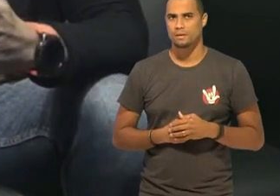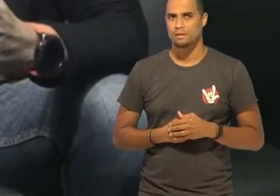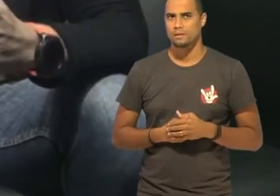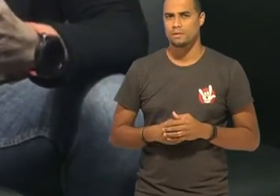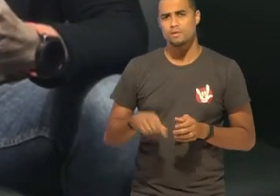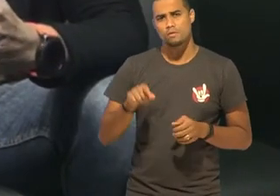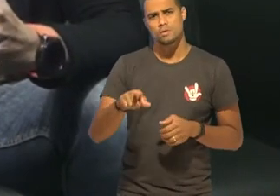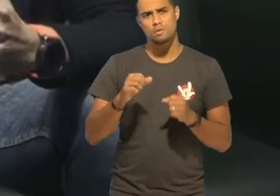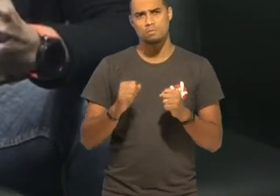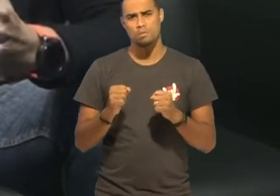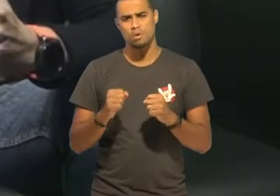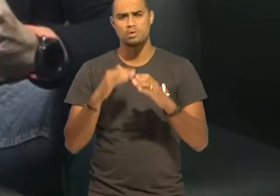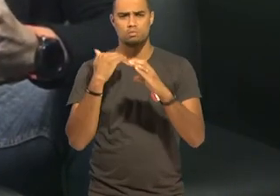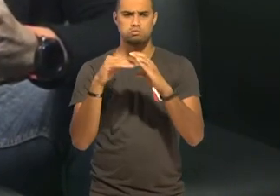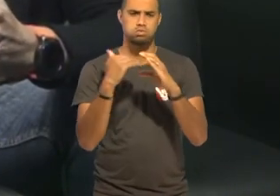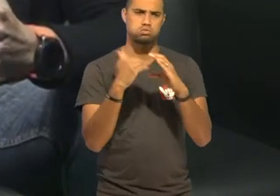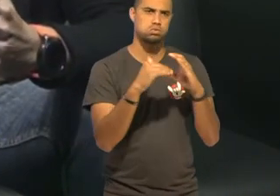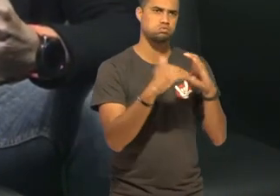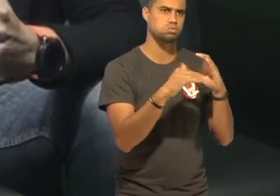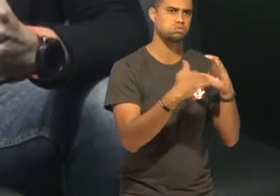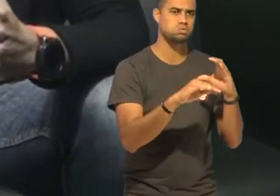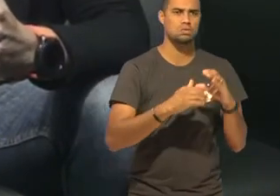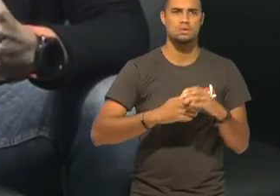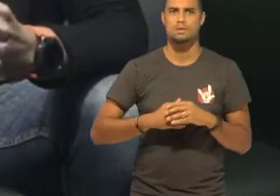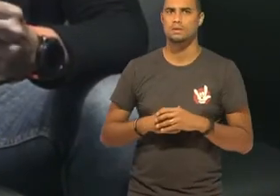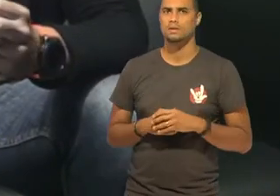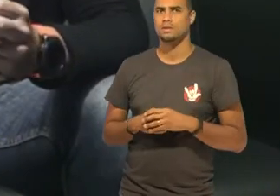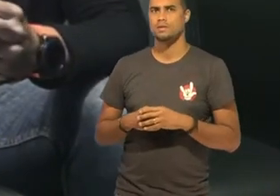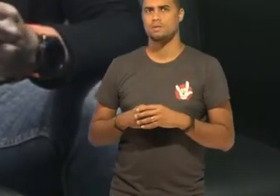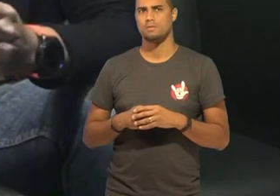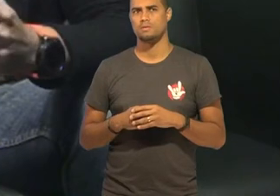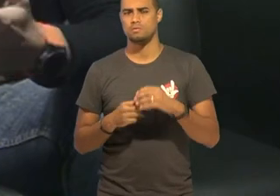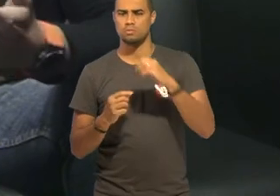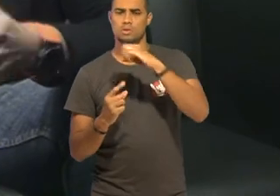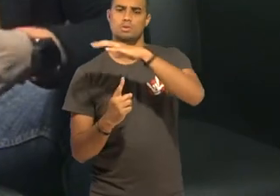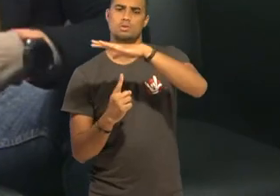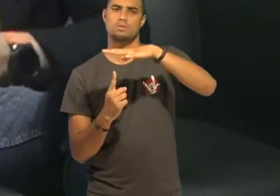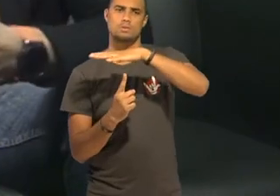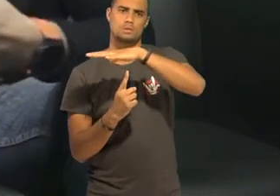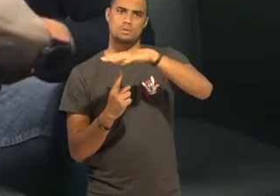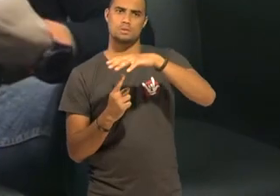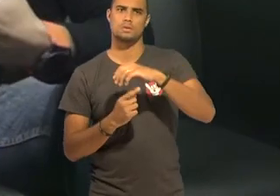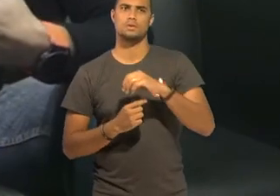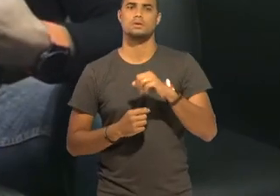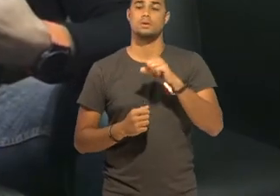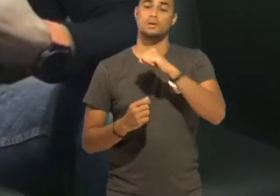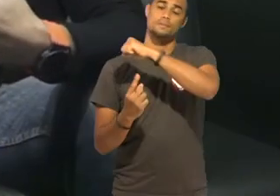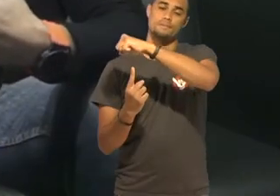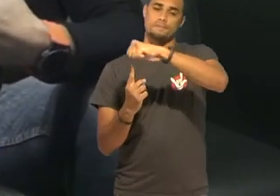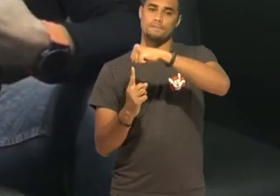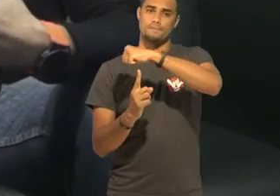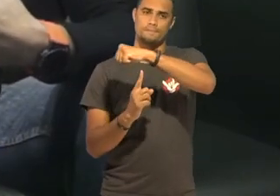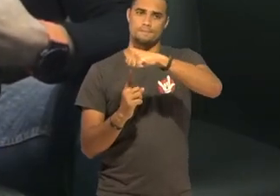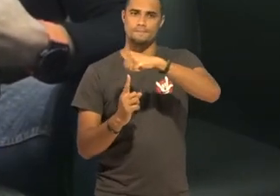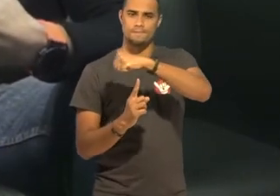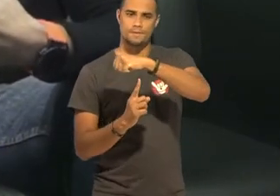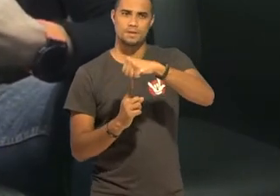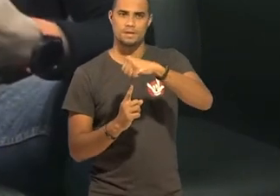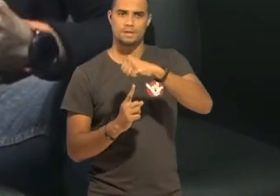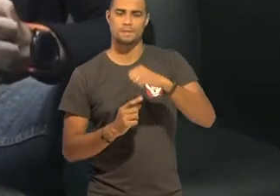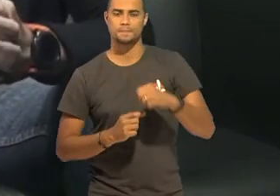chegue aí nas mãos do seu supervisor diário, ok? Vocês devem ter visto, lançamos um desafio bobo